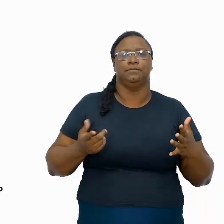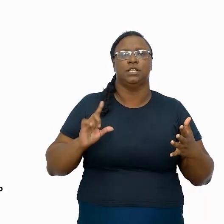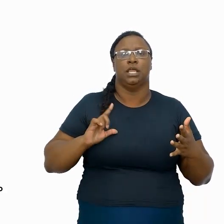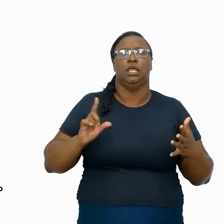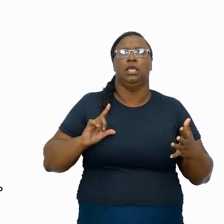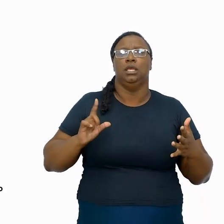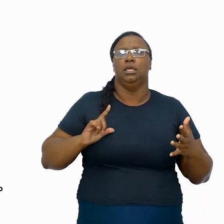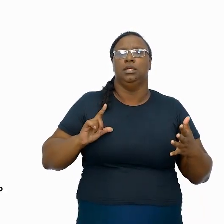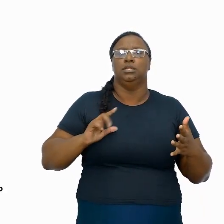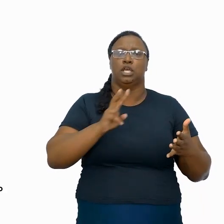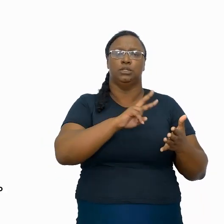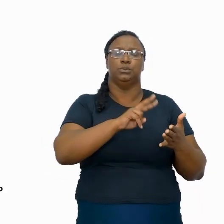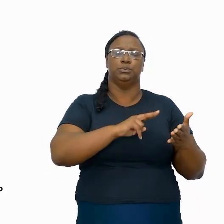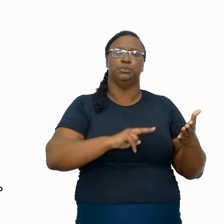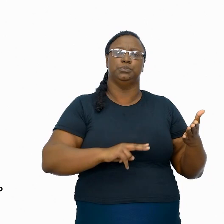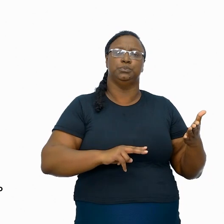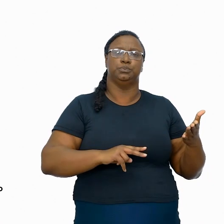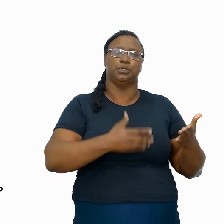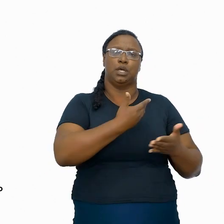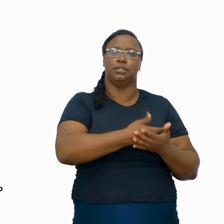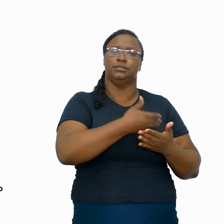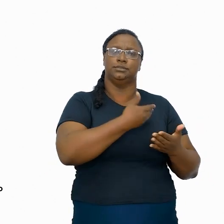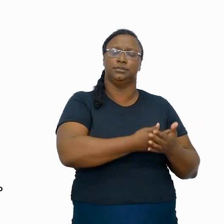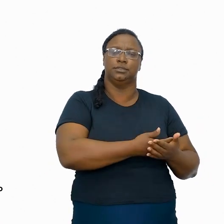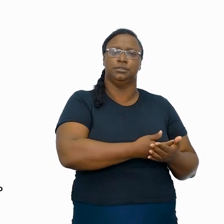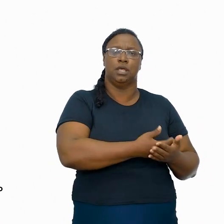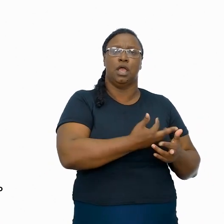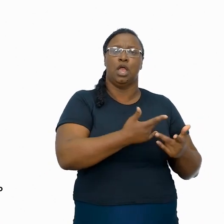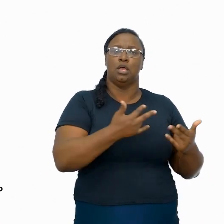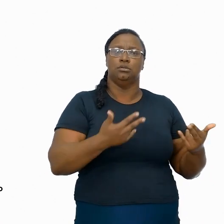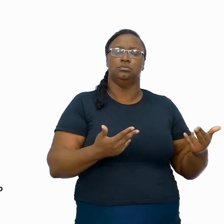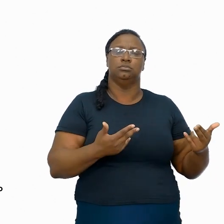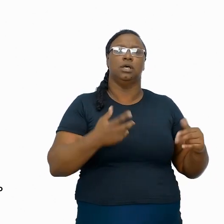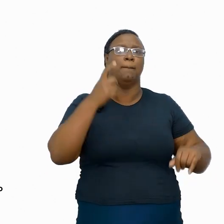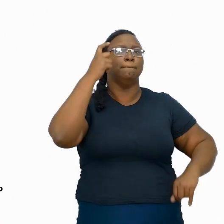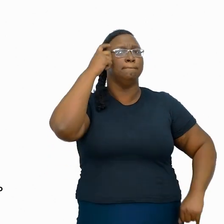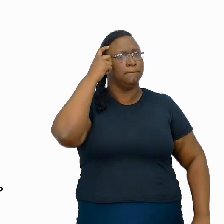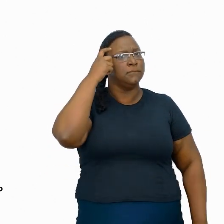da resolução dos exercícios, algumas coisas propostas para